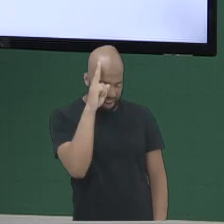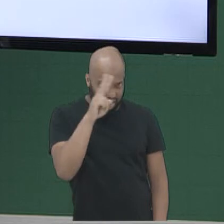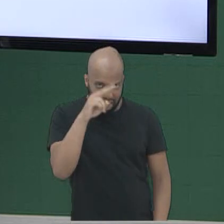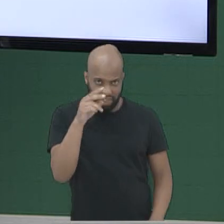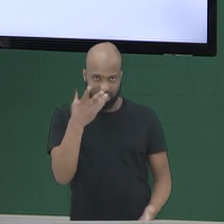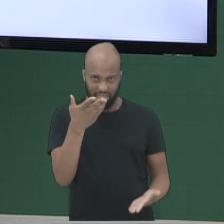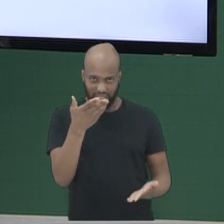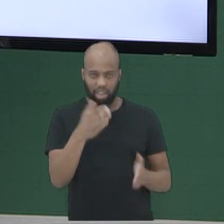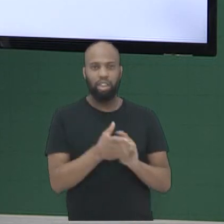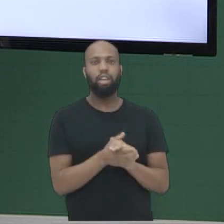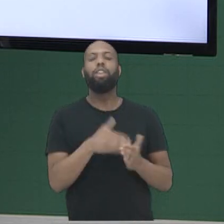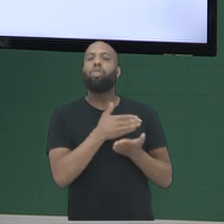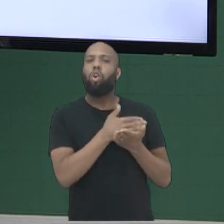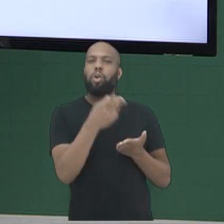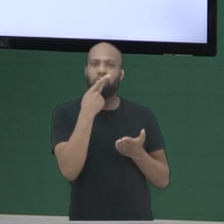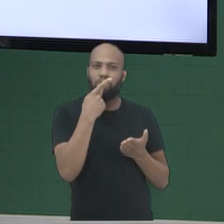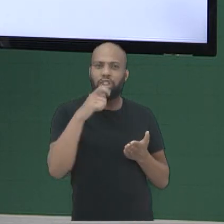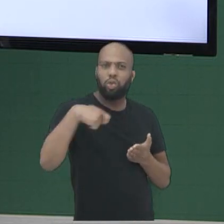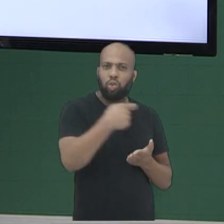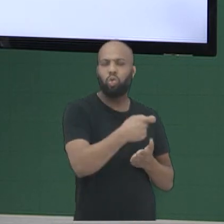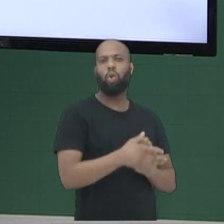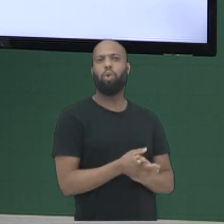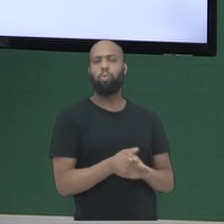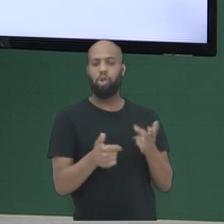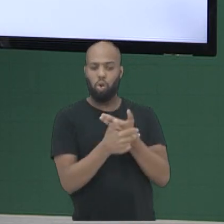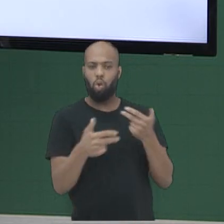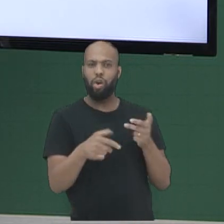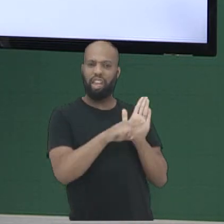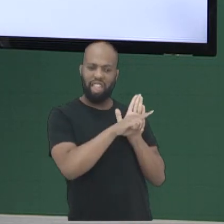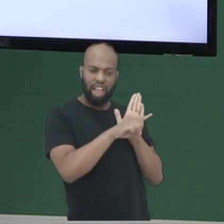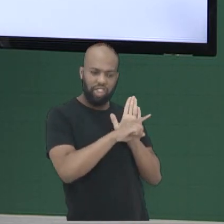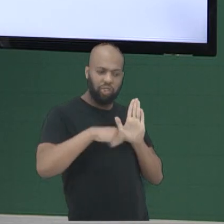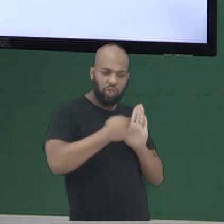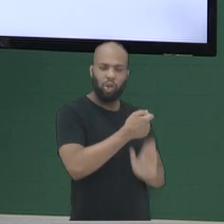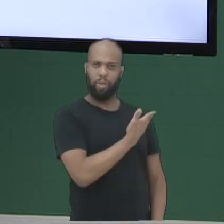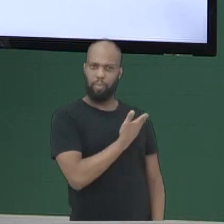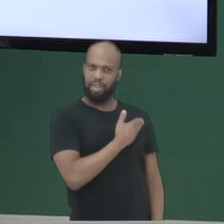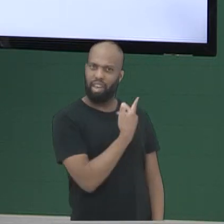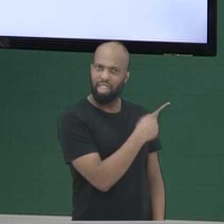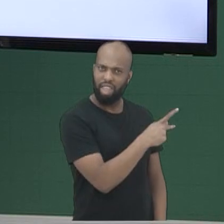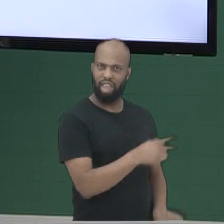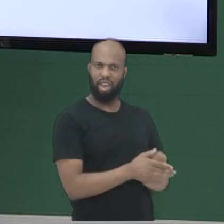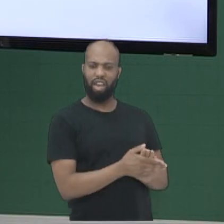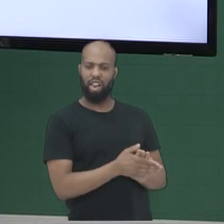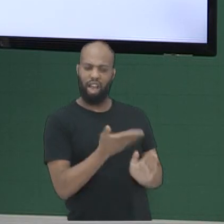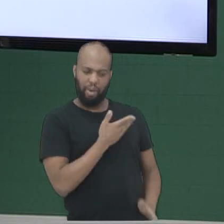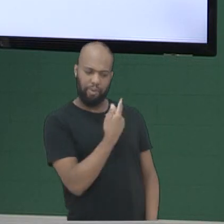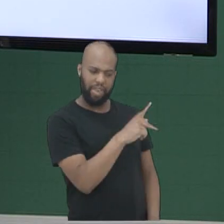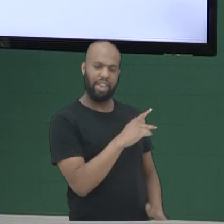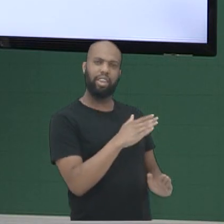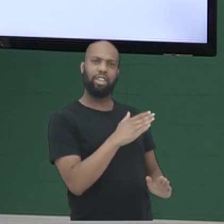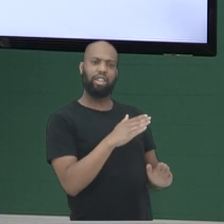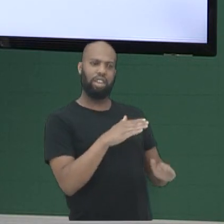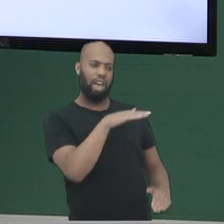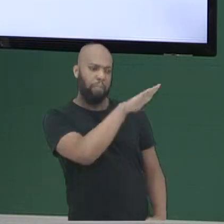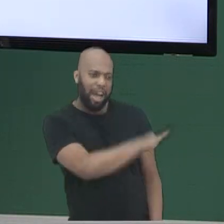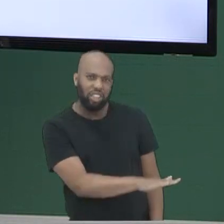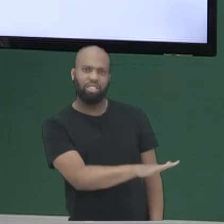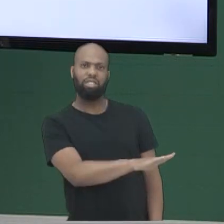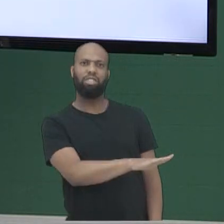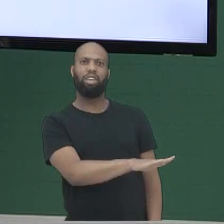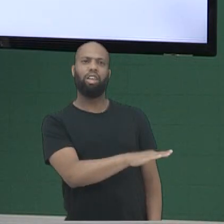garota que ela era na época escolar, e ela conta o quê? Uma história de alguém que gosta muito de ler, e aí